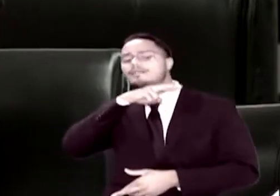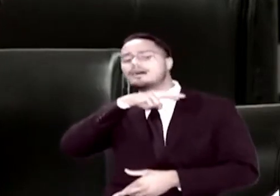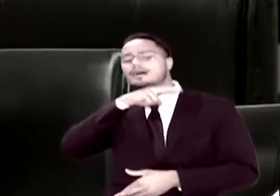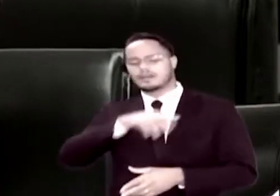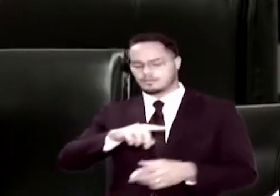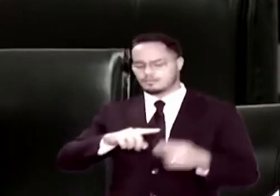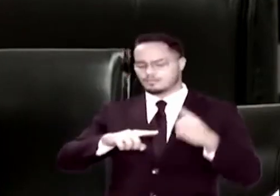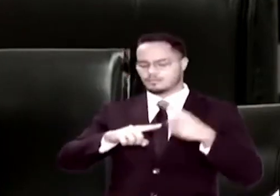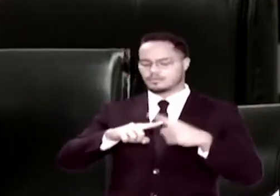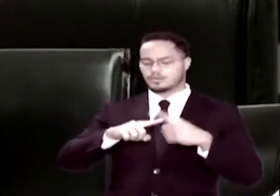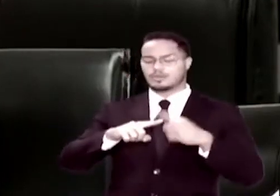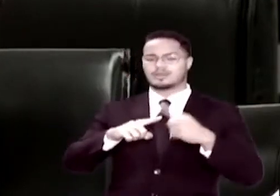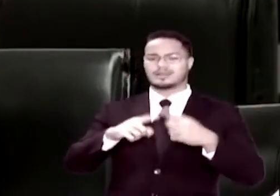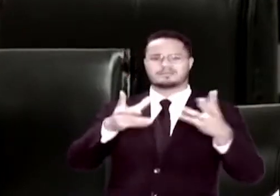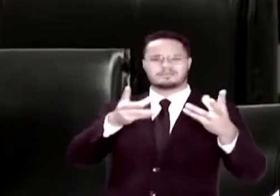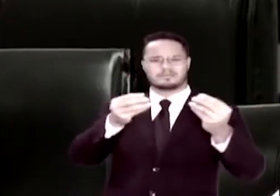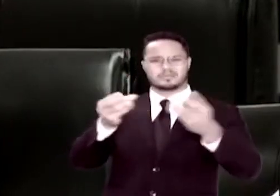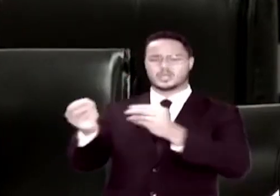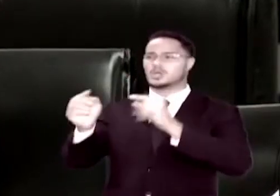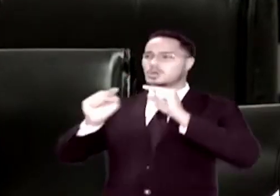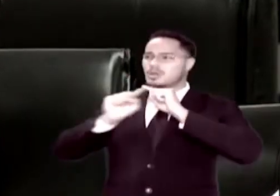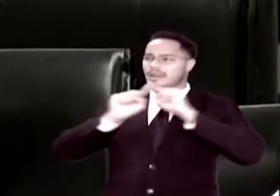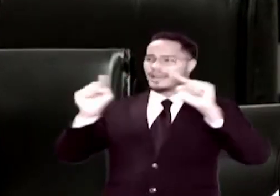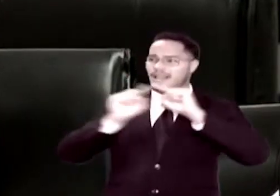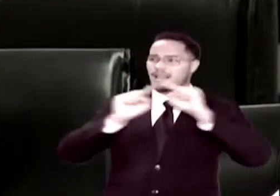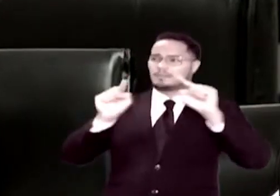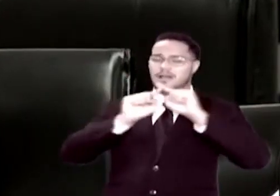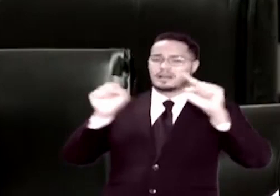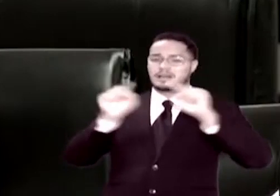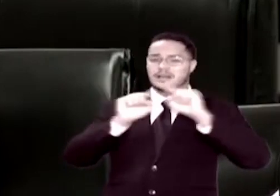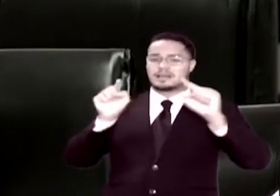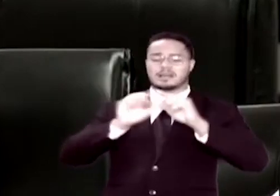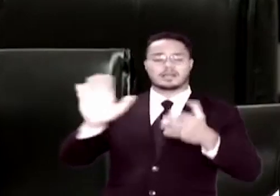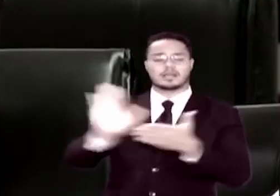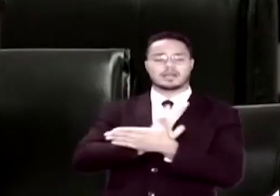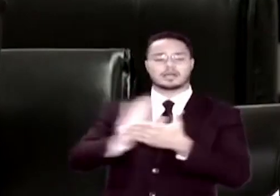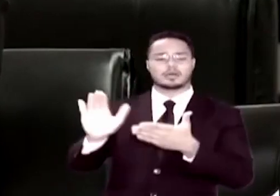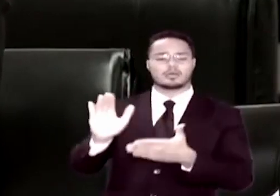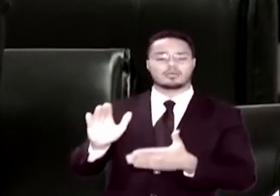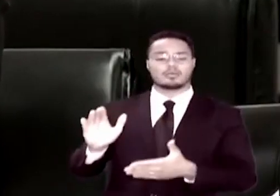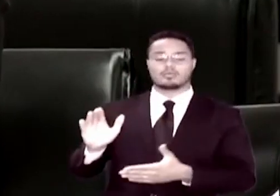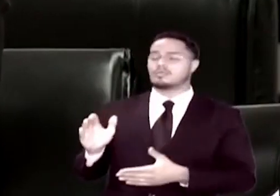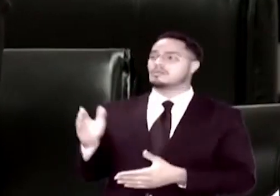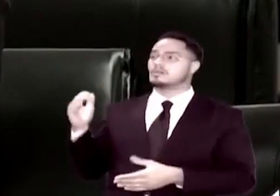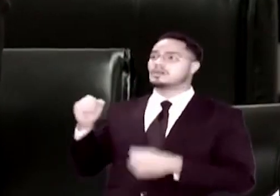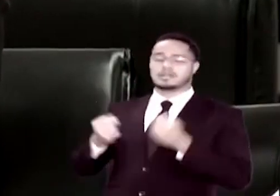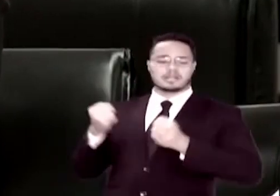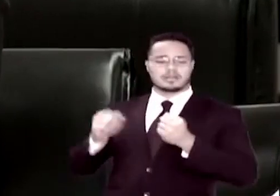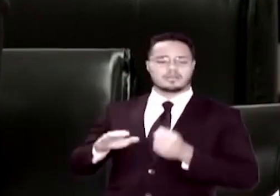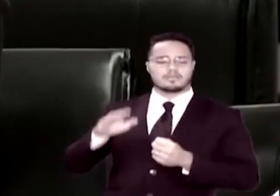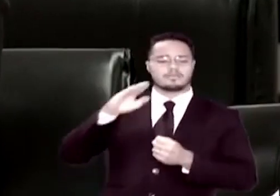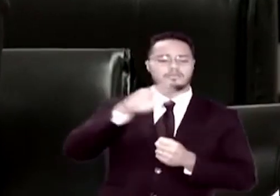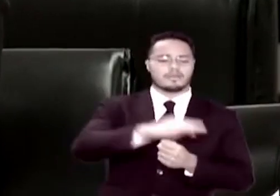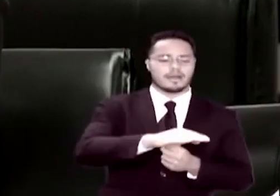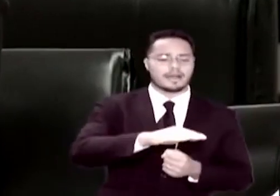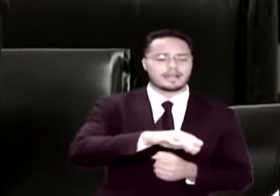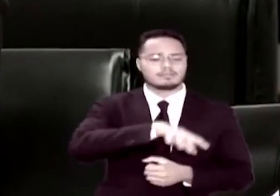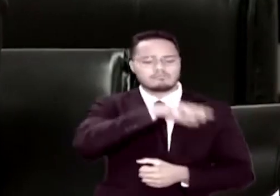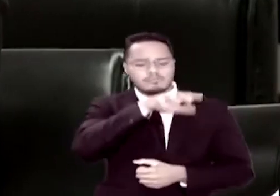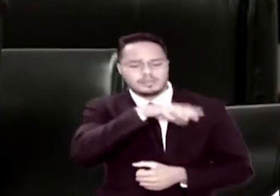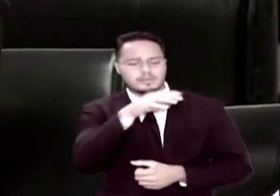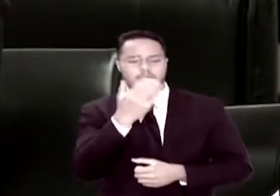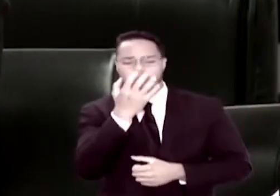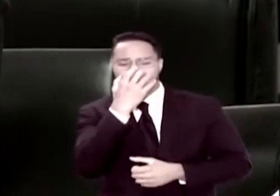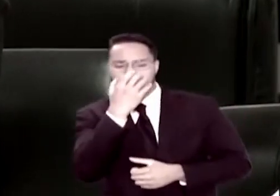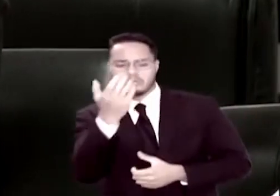porque muita reclamação Vereador pessoal vai para lá abandonar animais lá lá no no Vale das